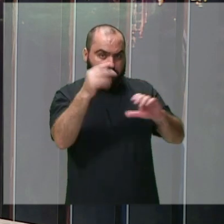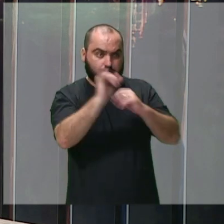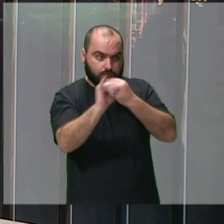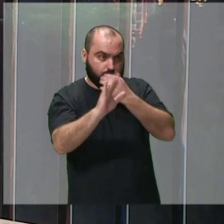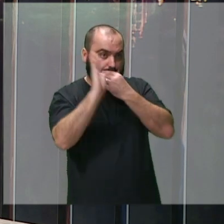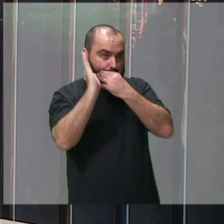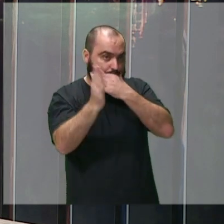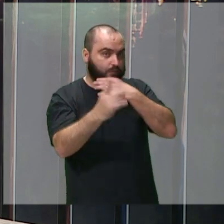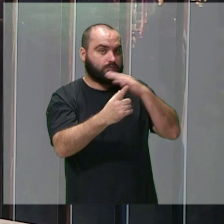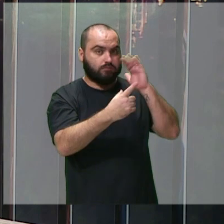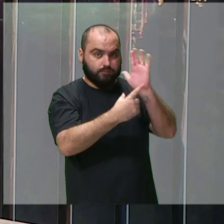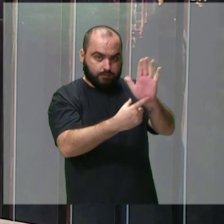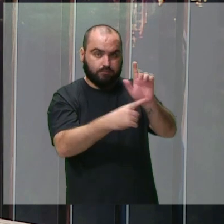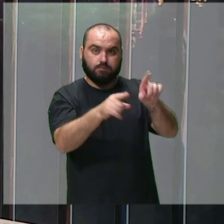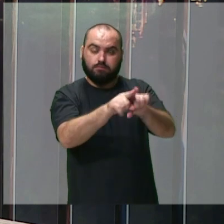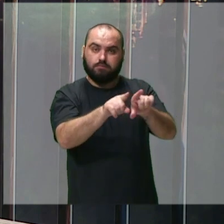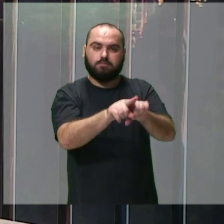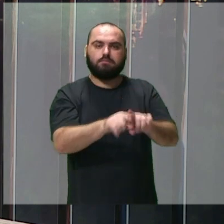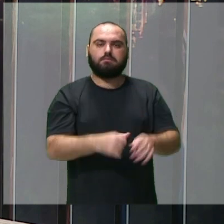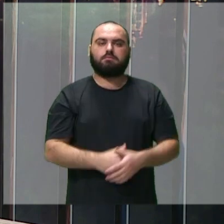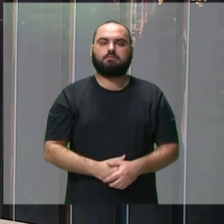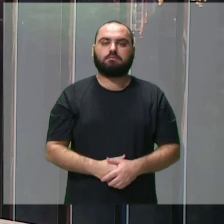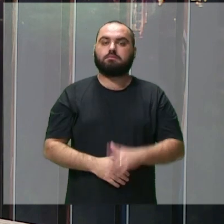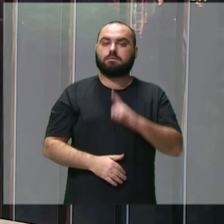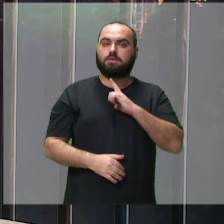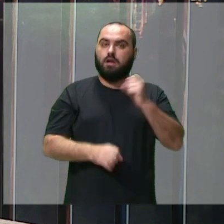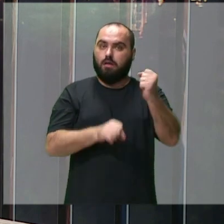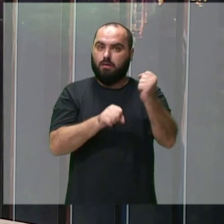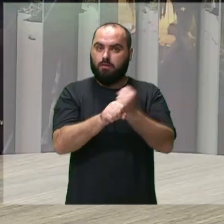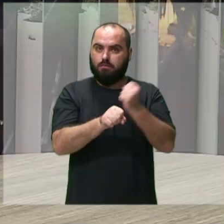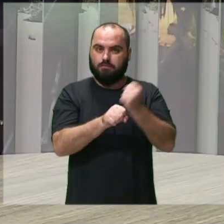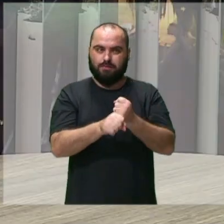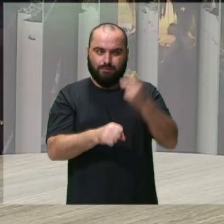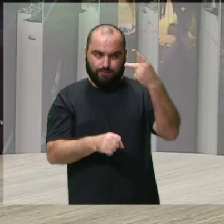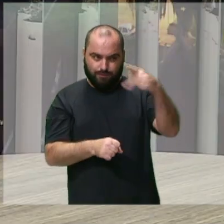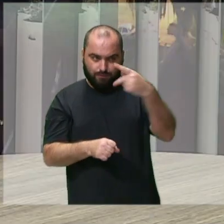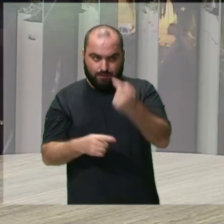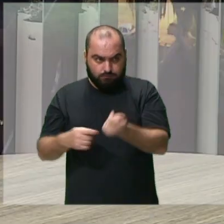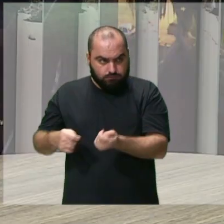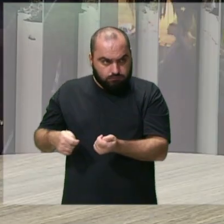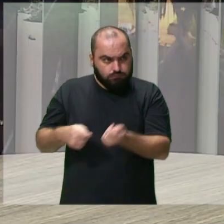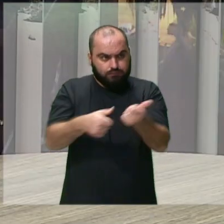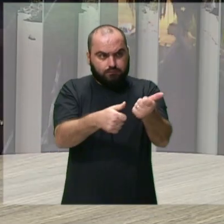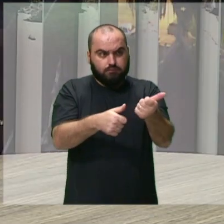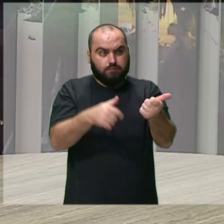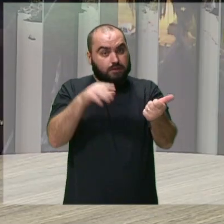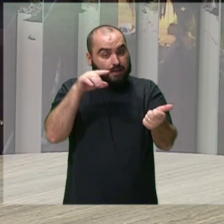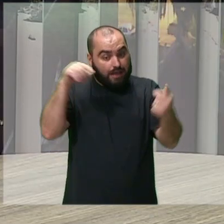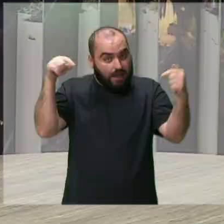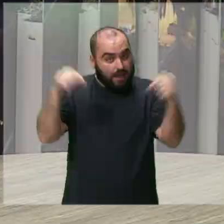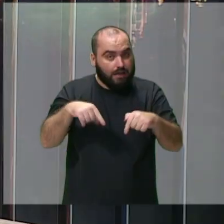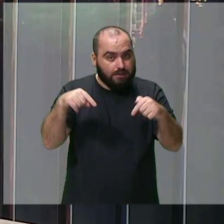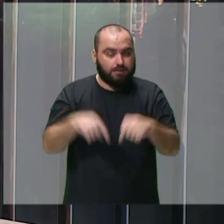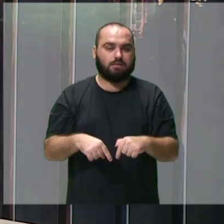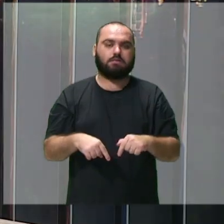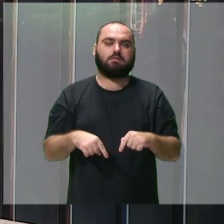também, e tem uma obra tua que foi doada, né? Ela está aqui no